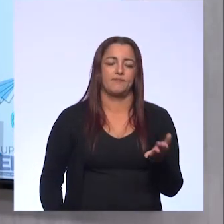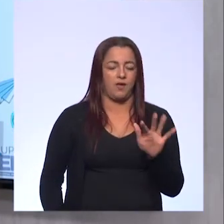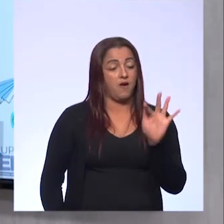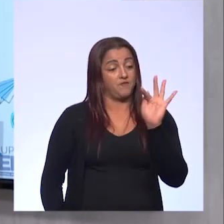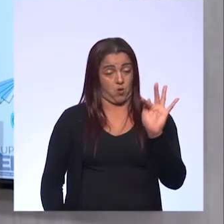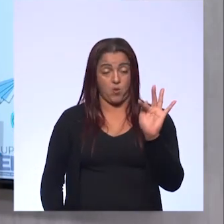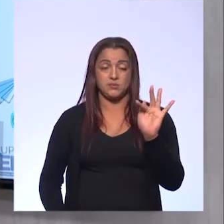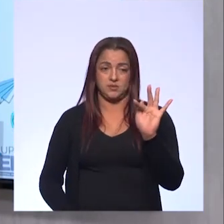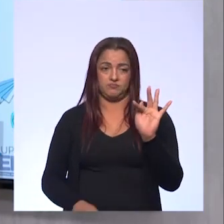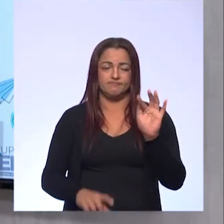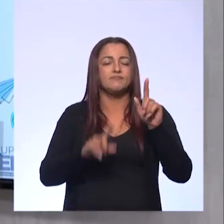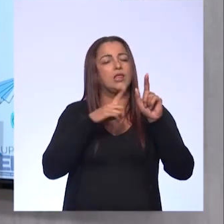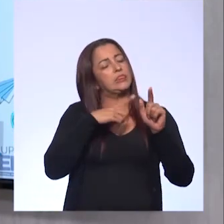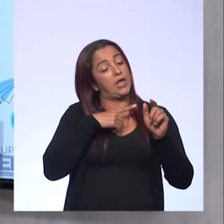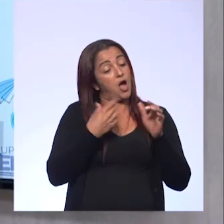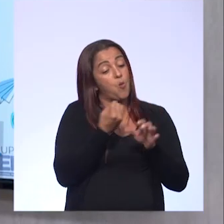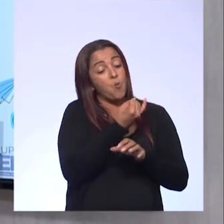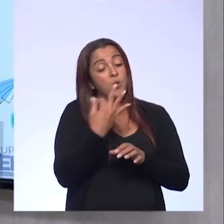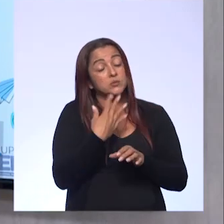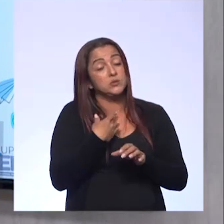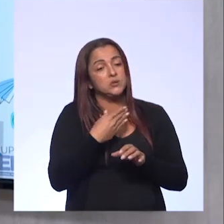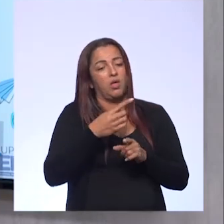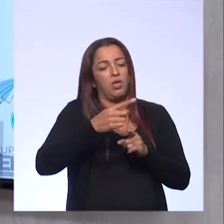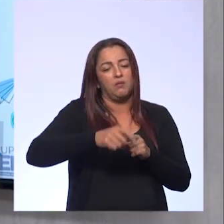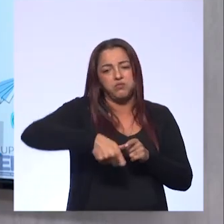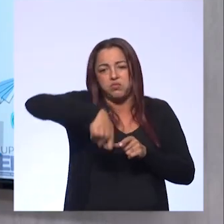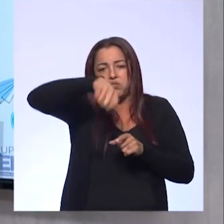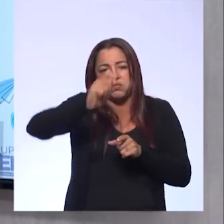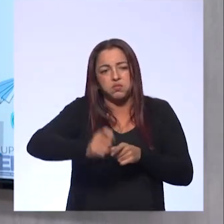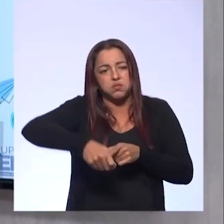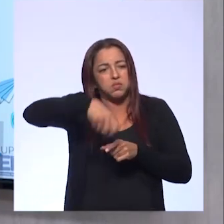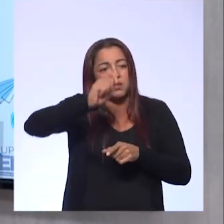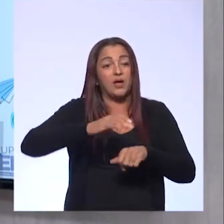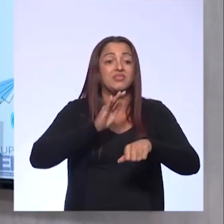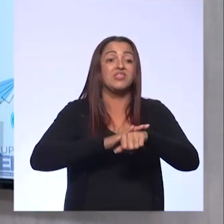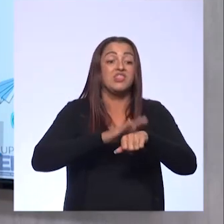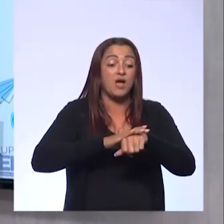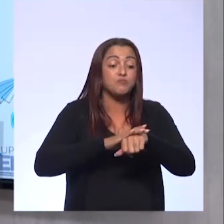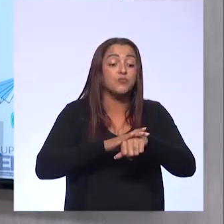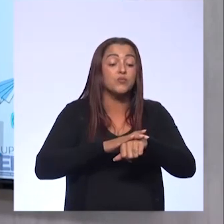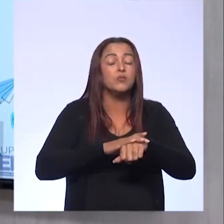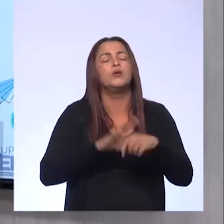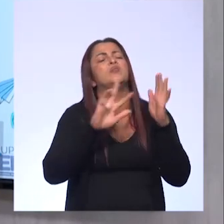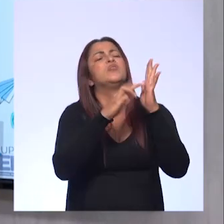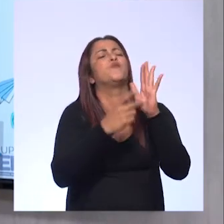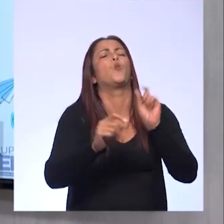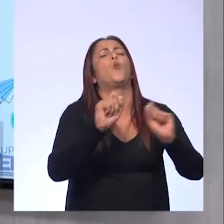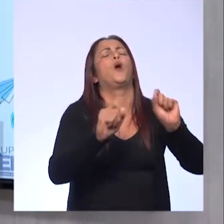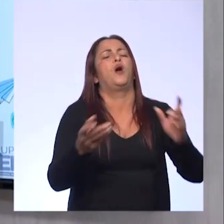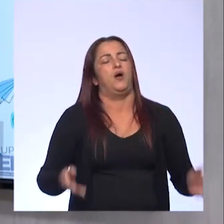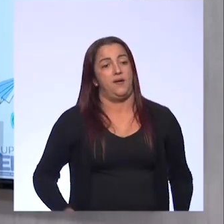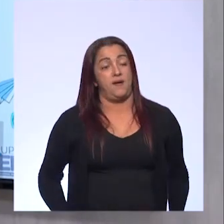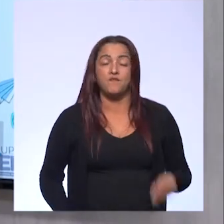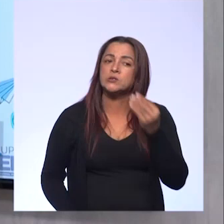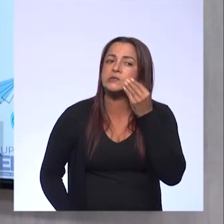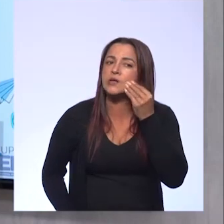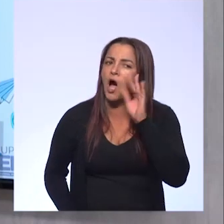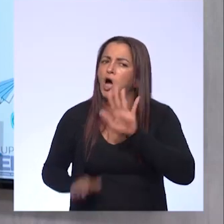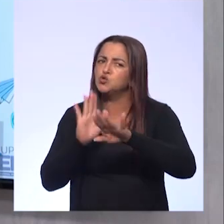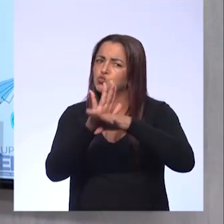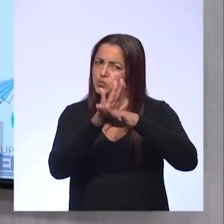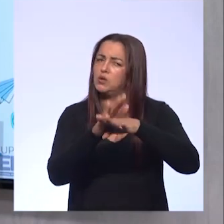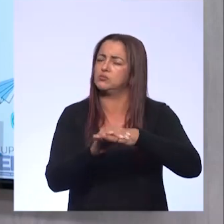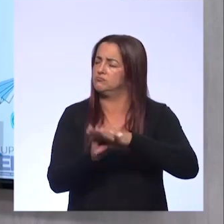uma onda é o número de oscilações completas por unidade de tempo que que significa me ajudar vocês